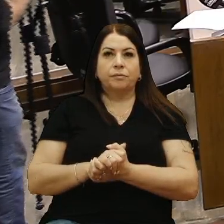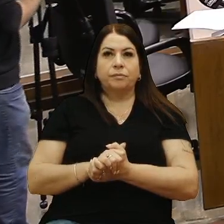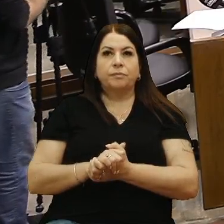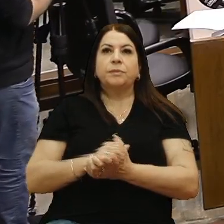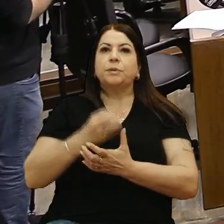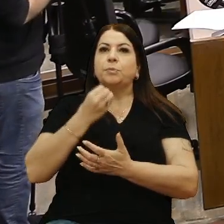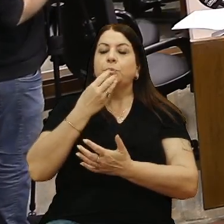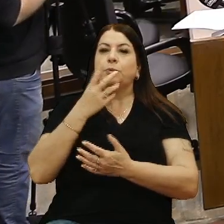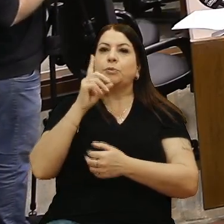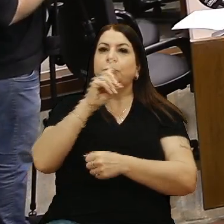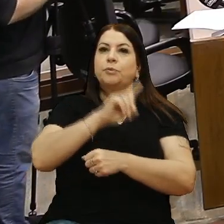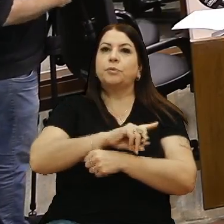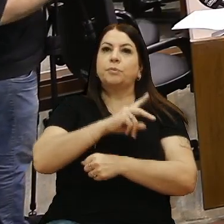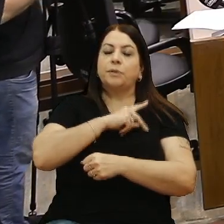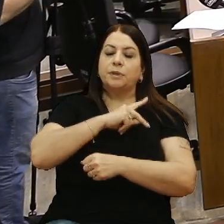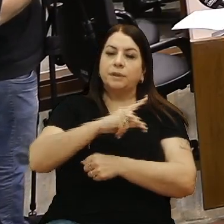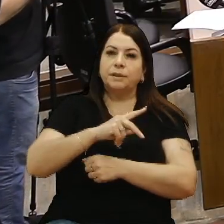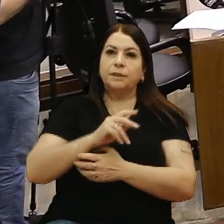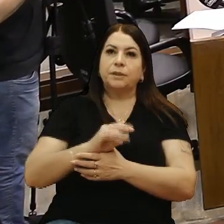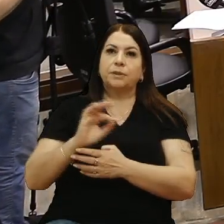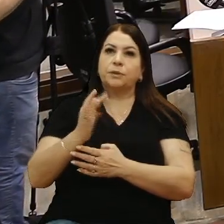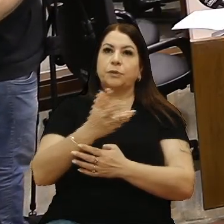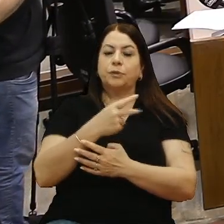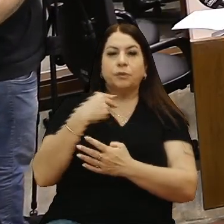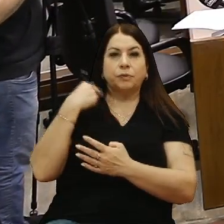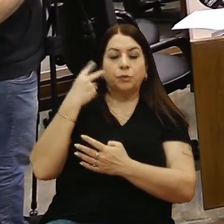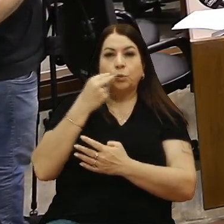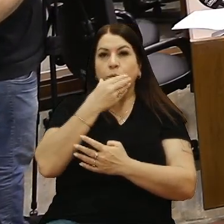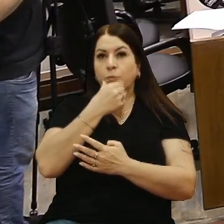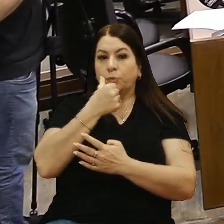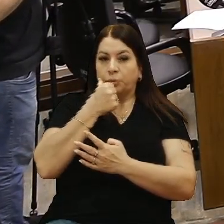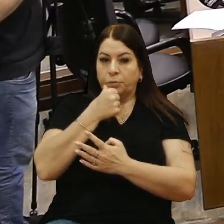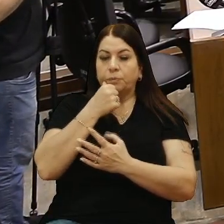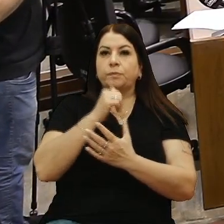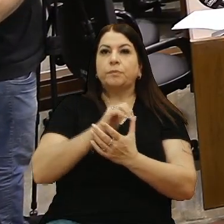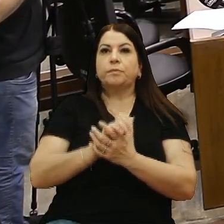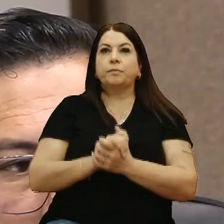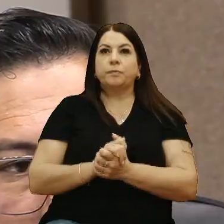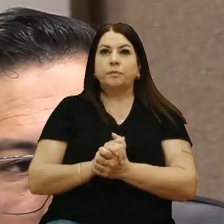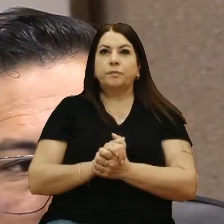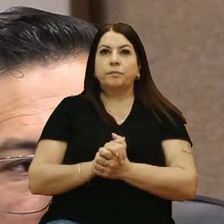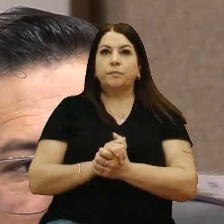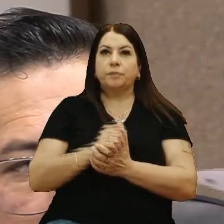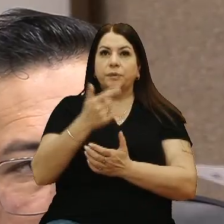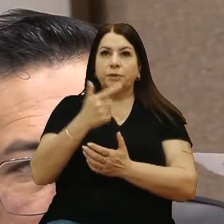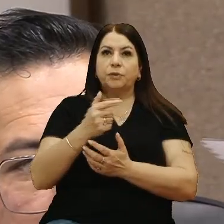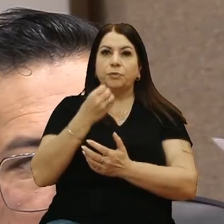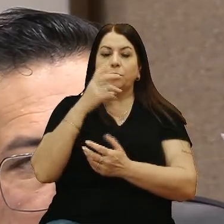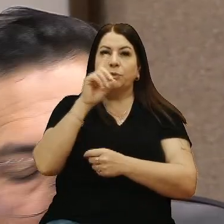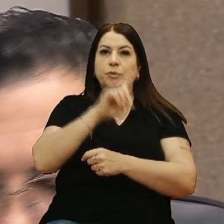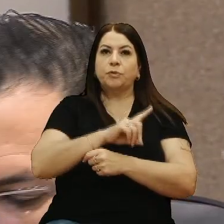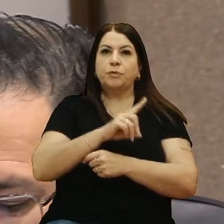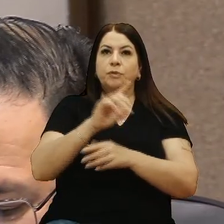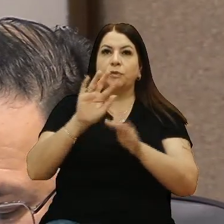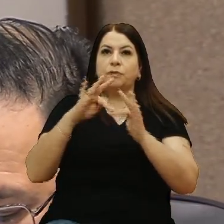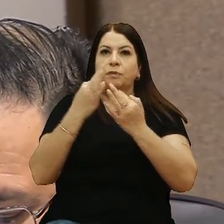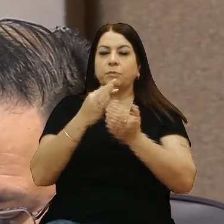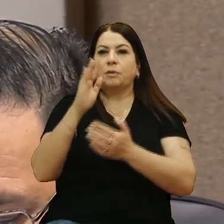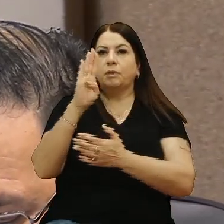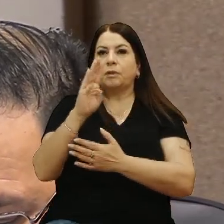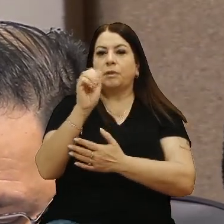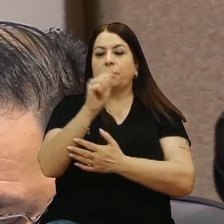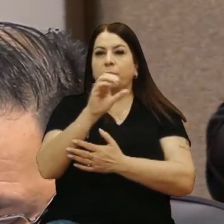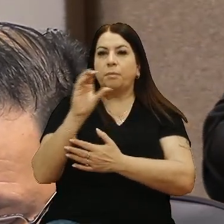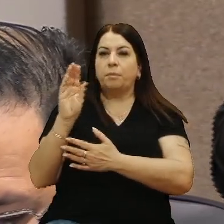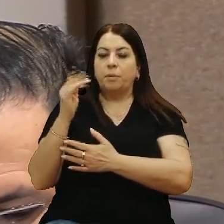Bom dia, senhor presidente, senhoras e senhores vereadores. Novamente, bom dia, família Bach, que está aqui